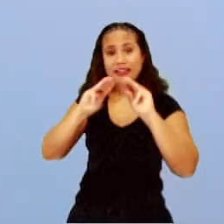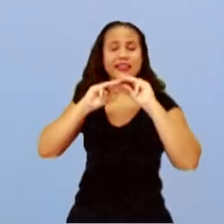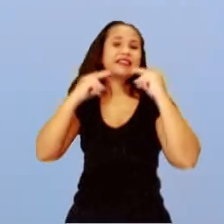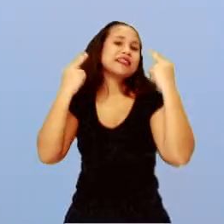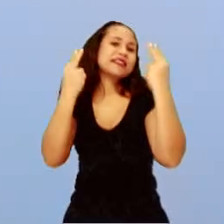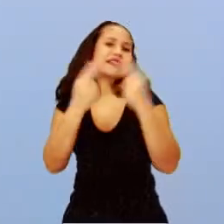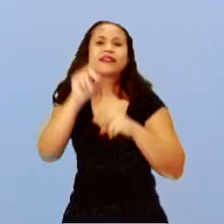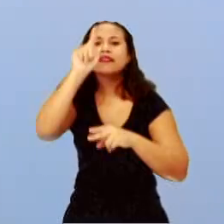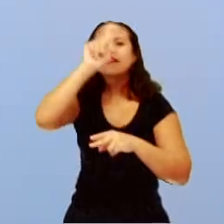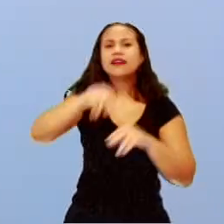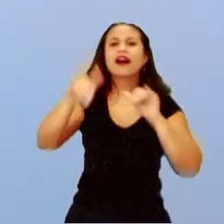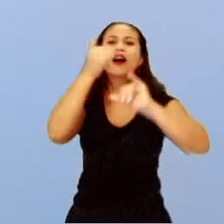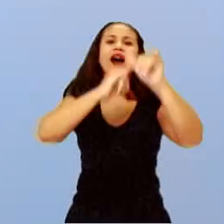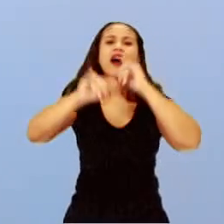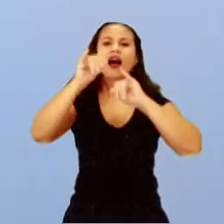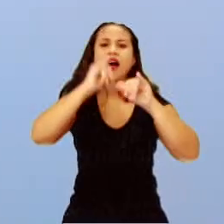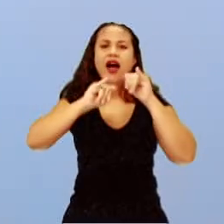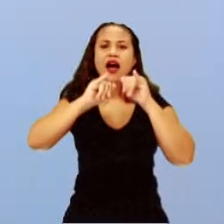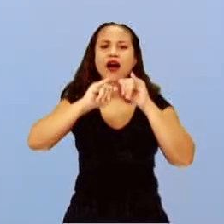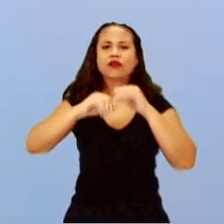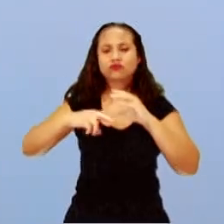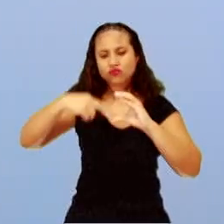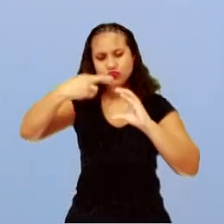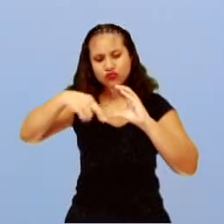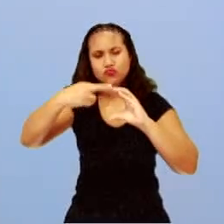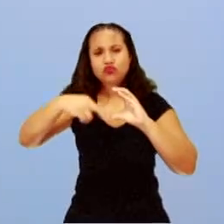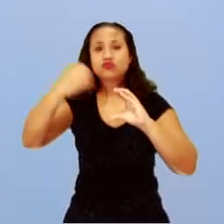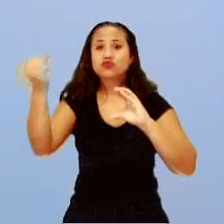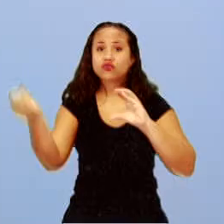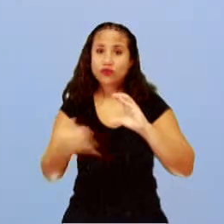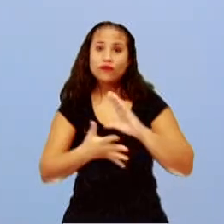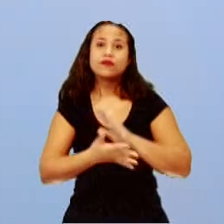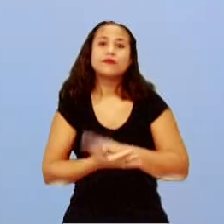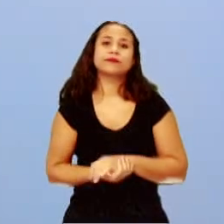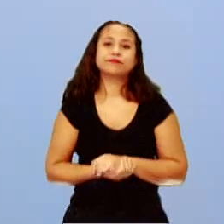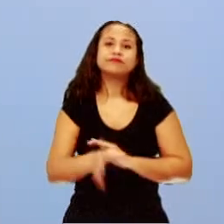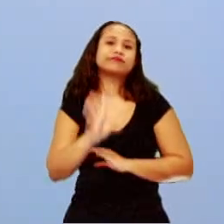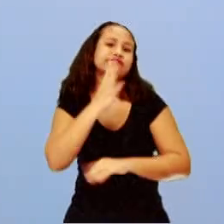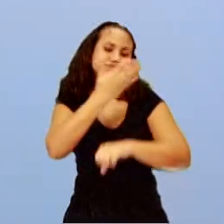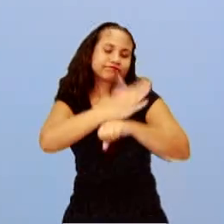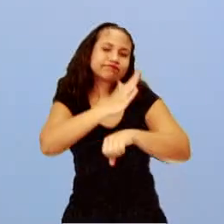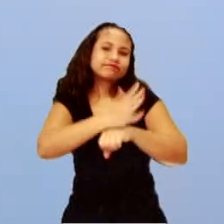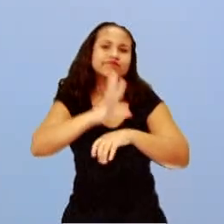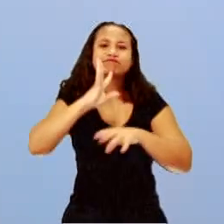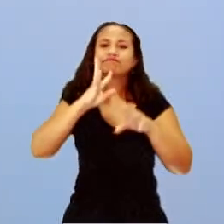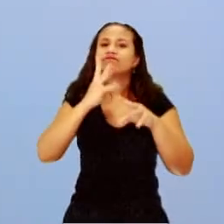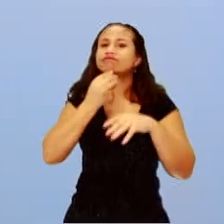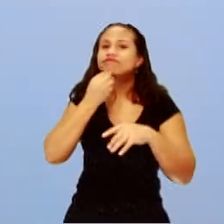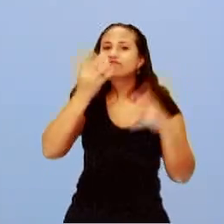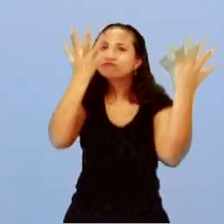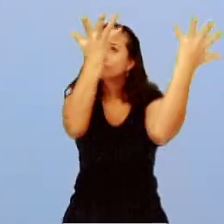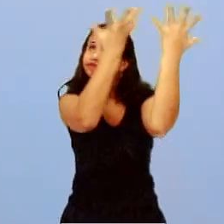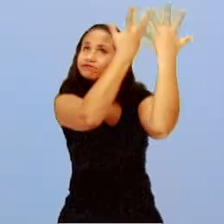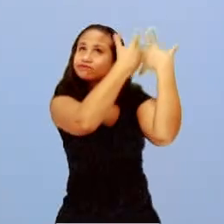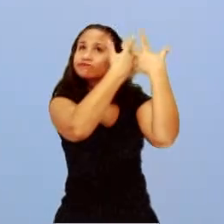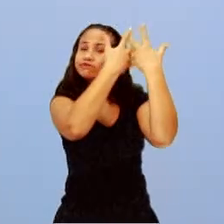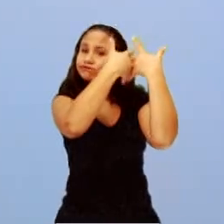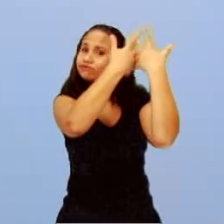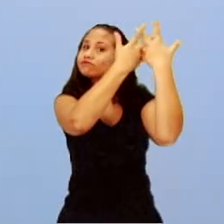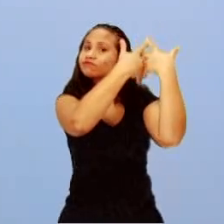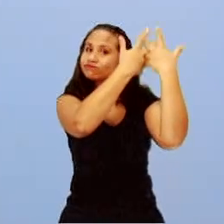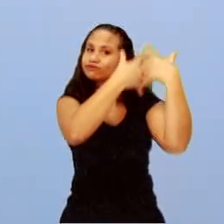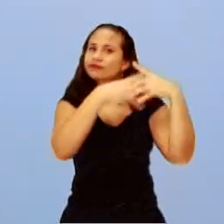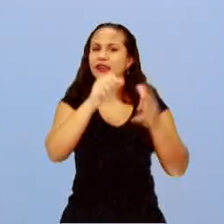fonte de energia renovável. Vamos treinar os conhecimentos, né? Vamos botar a cabeça para exercitar.